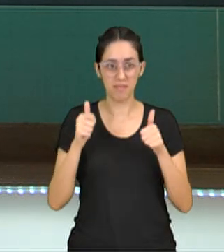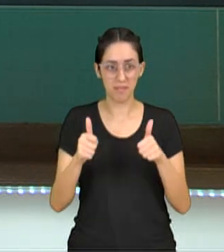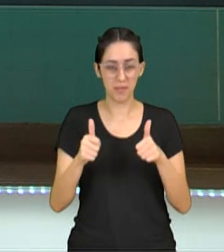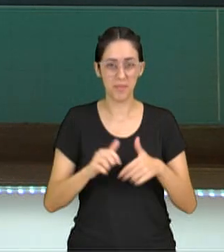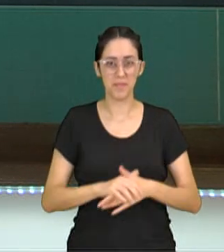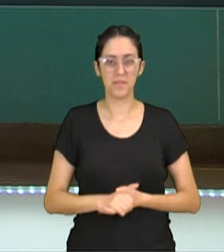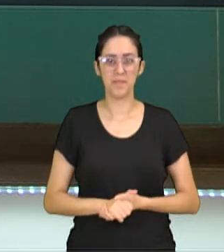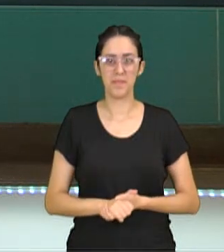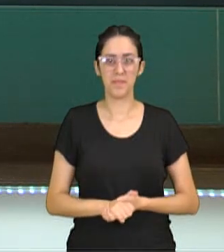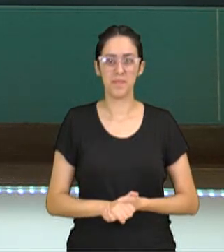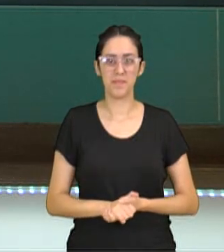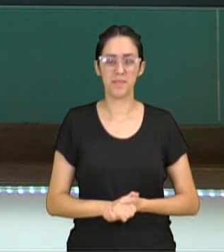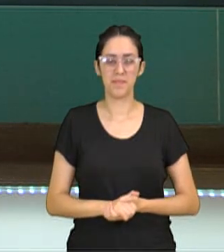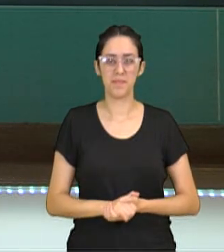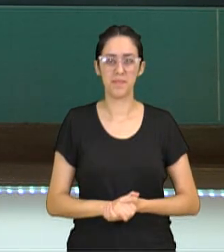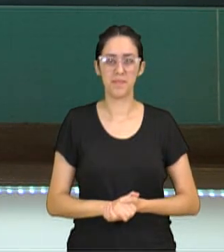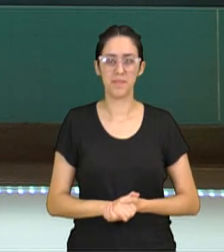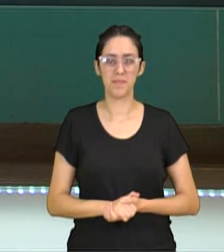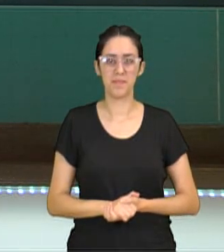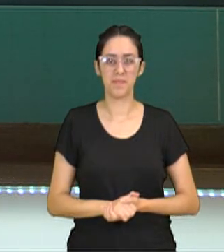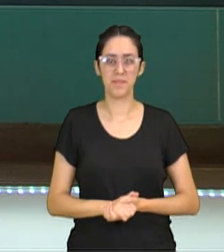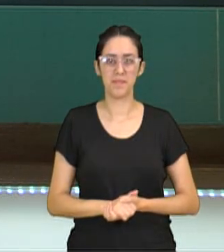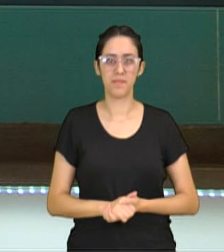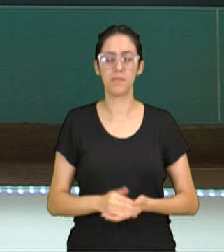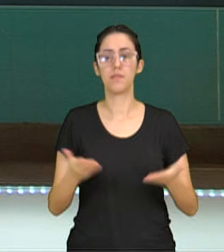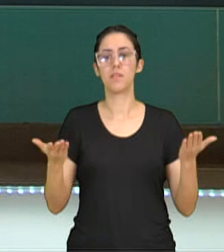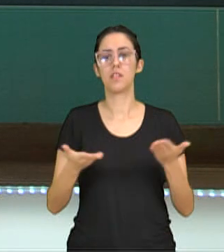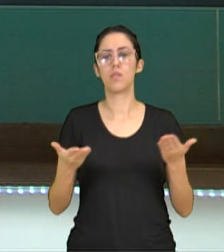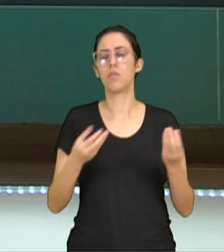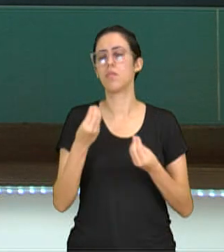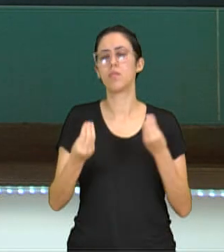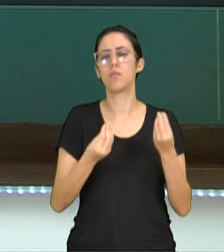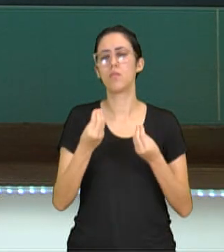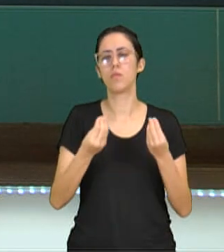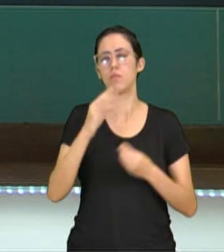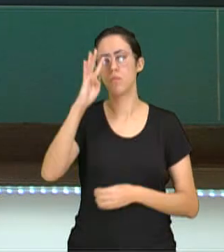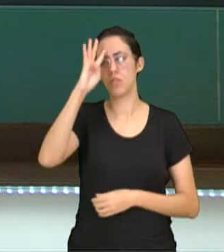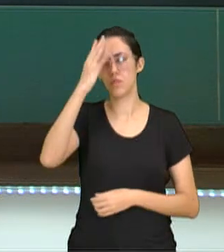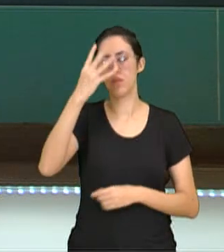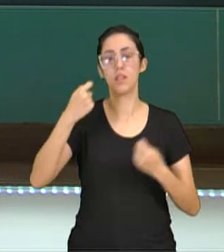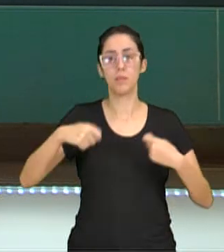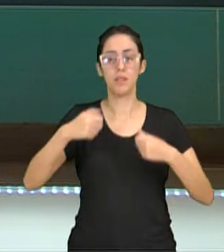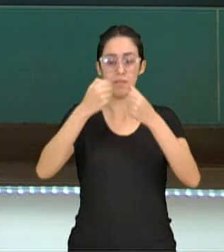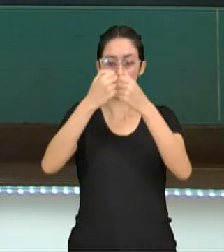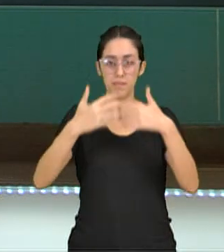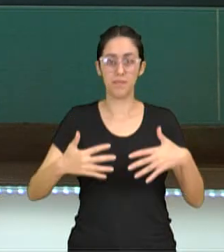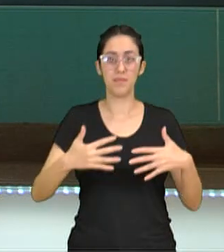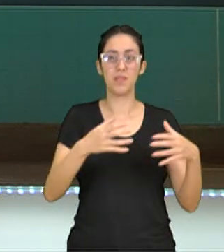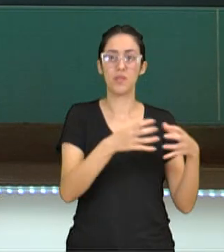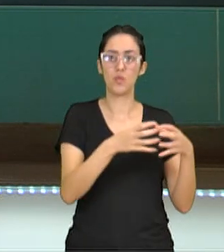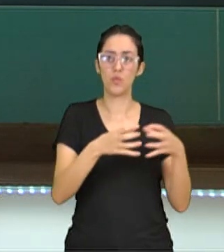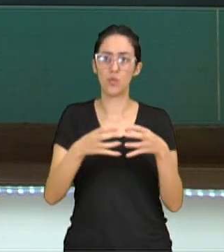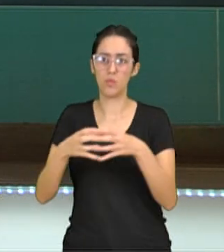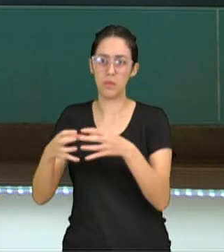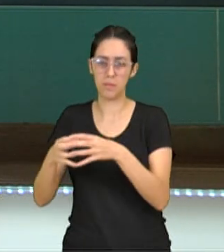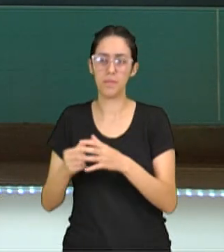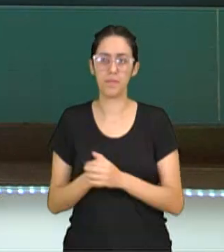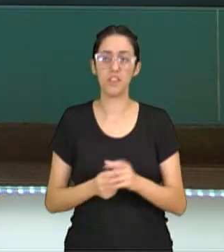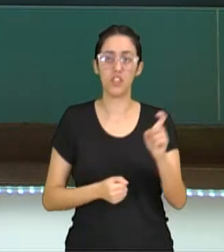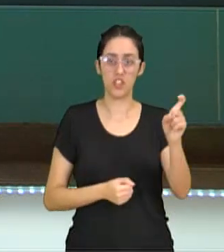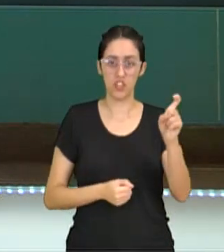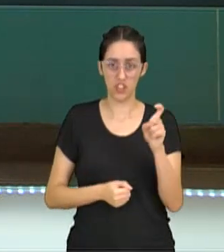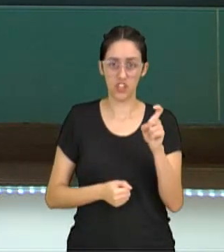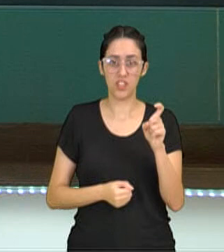Ok? Então, vamos lá. Agora, como é que eu faço isso? Eu tenho que fatorar por agrupamento. Então, colocando x em